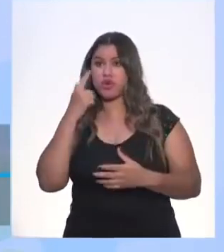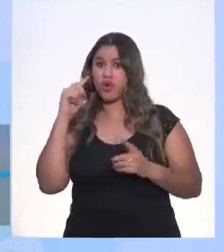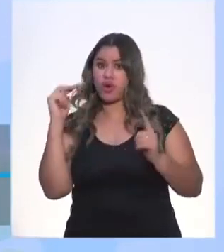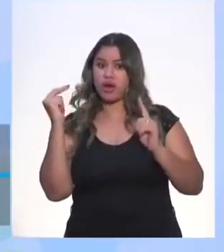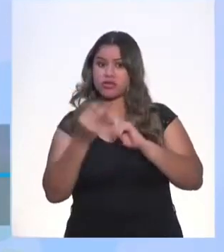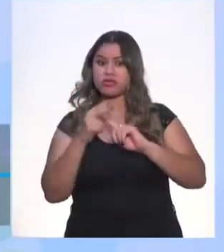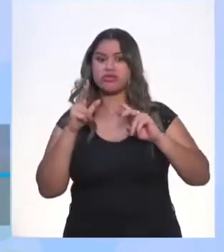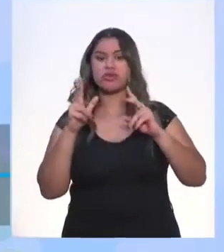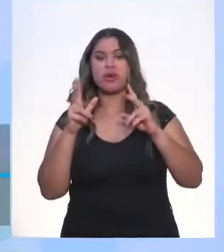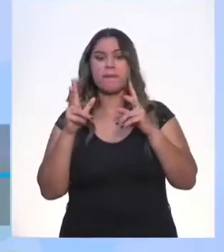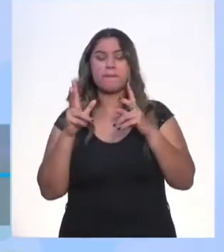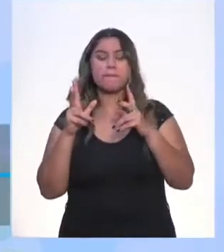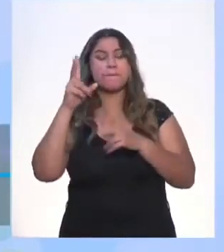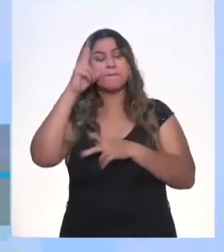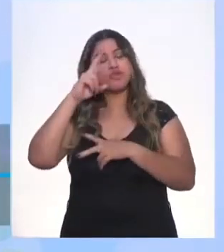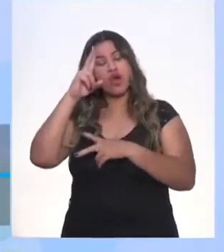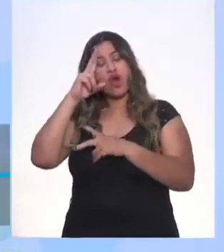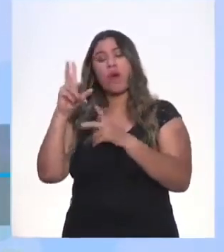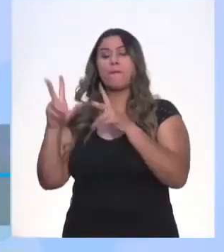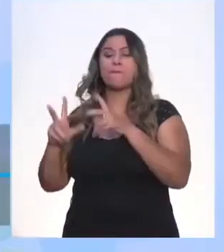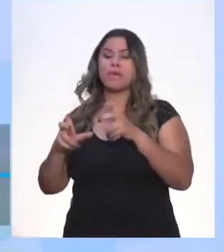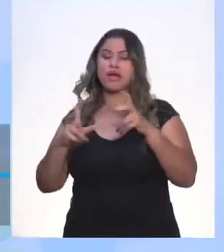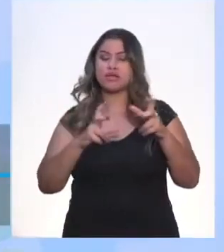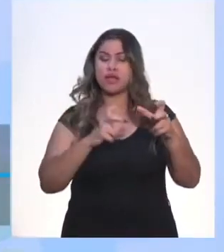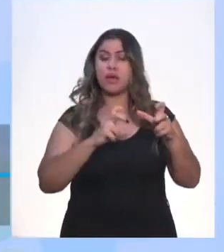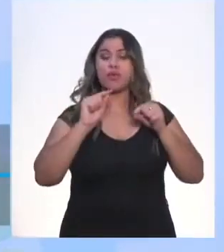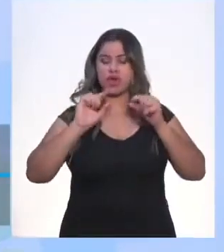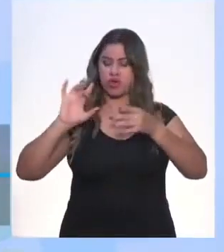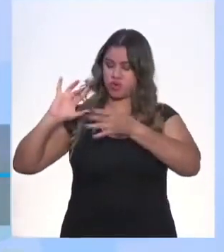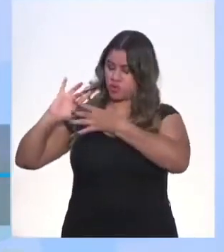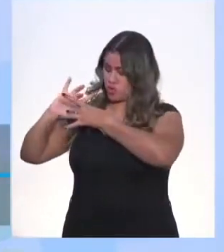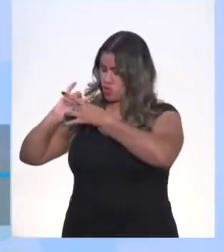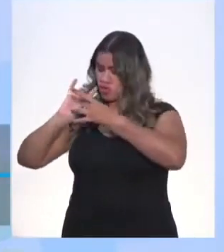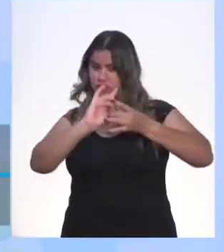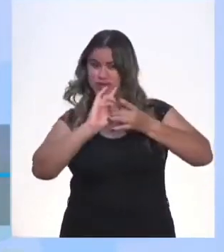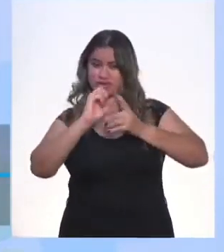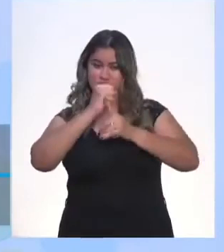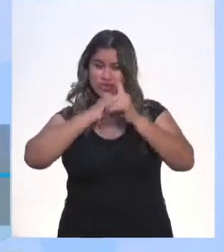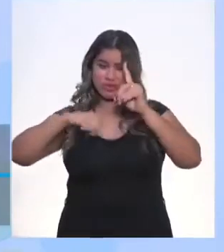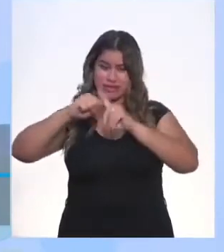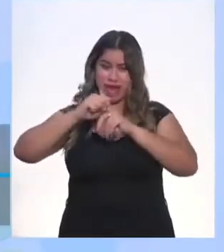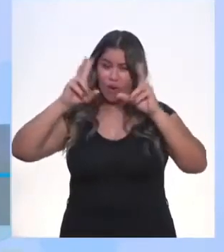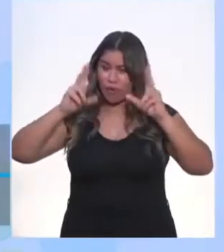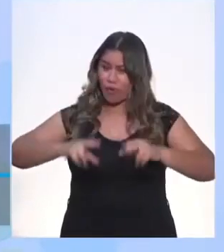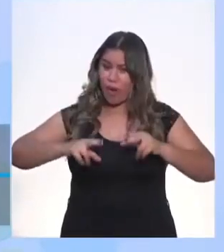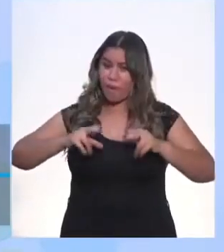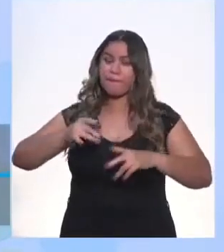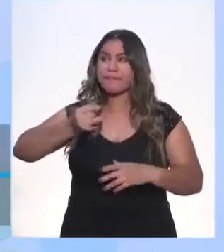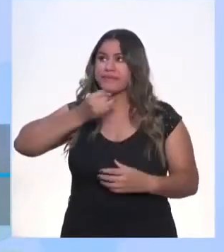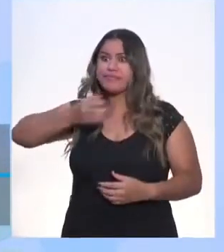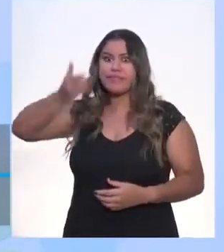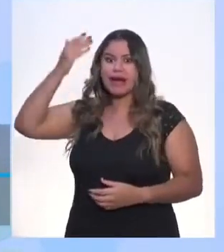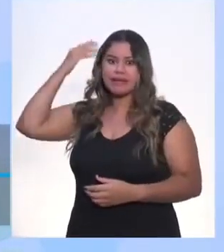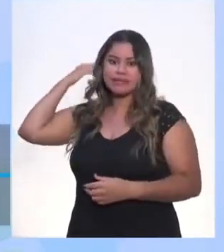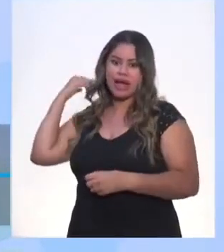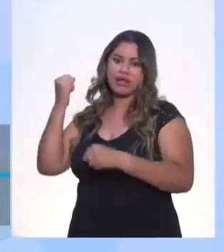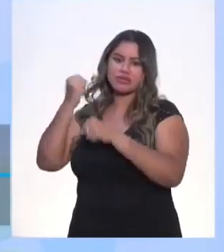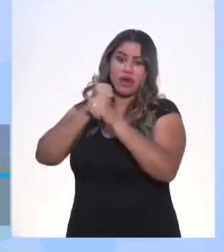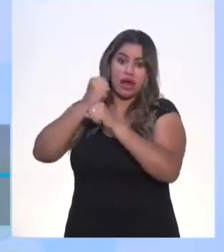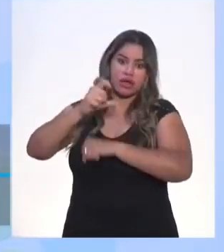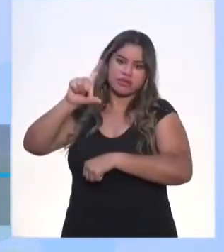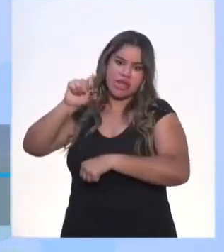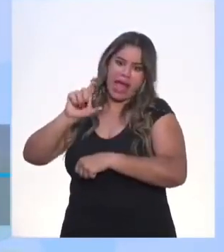história, nós percebemos que o contexto social que nós vivemos hoje não é o mesmo há 10 anos atrás, não é o mesmo há 100